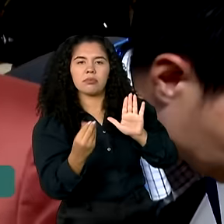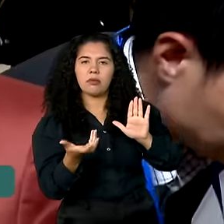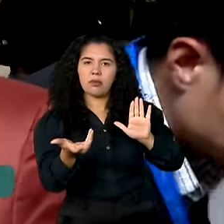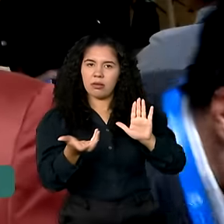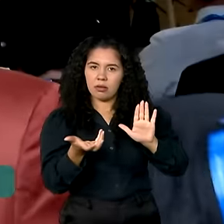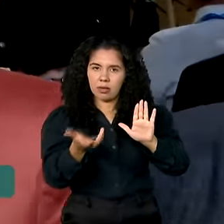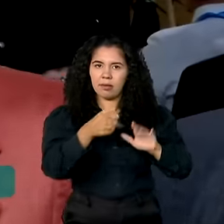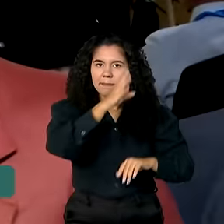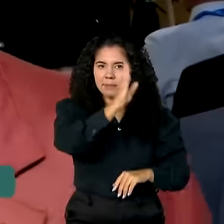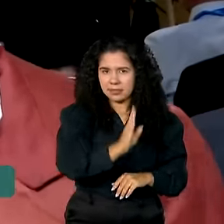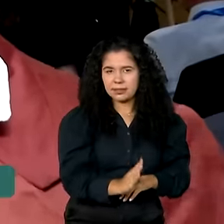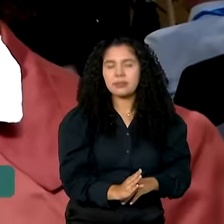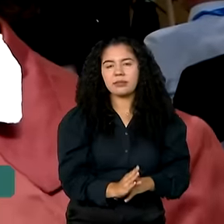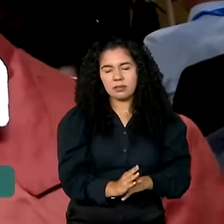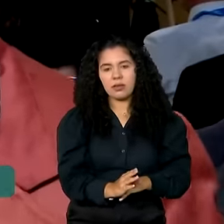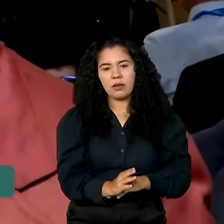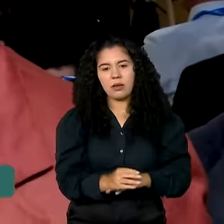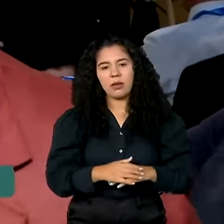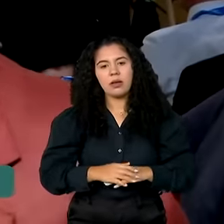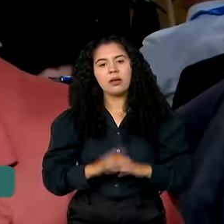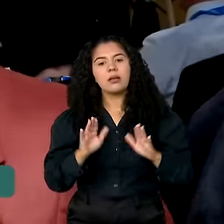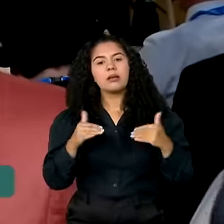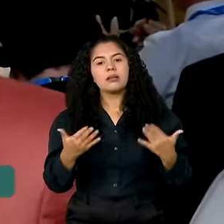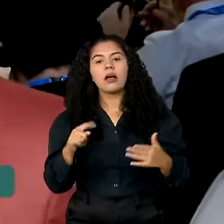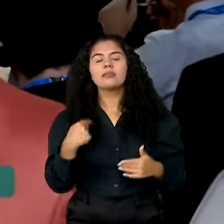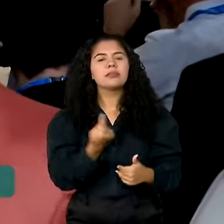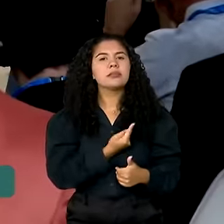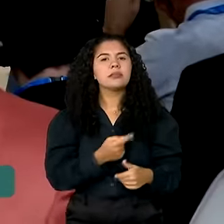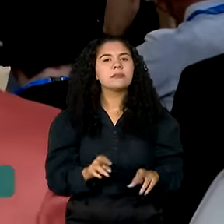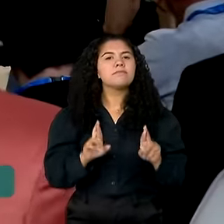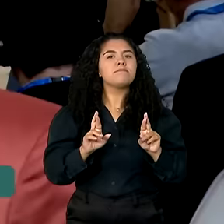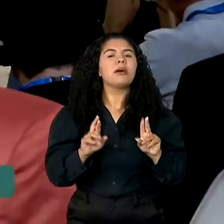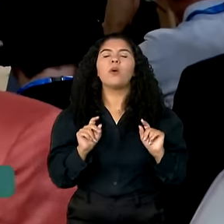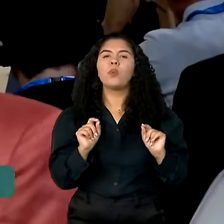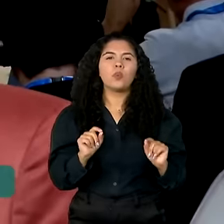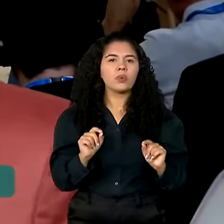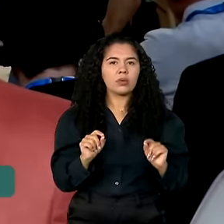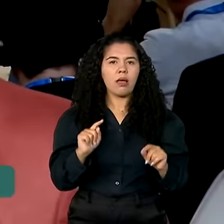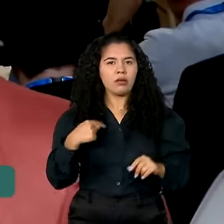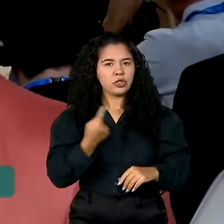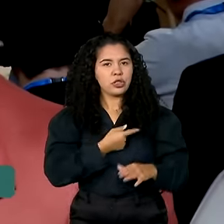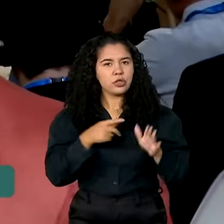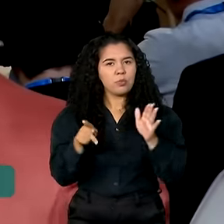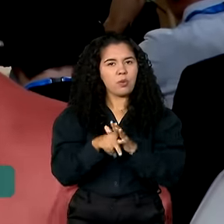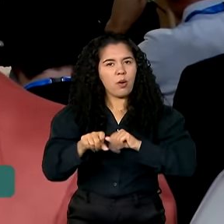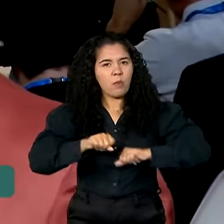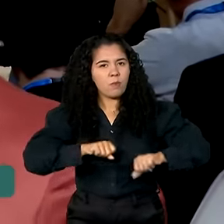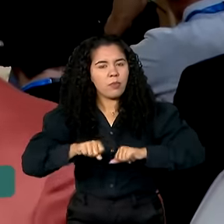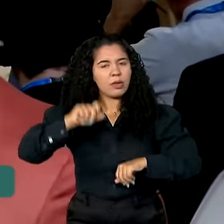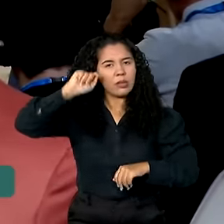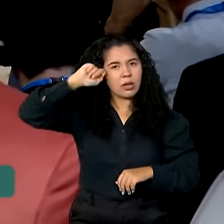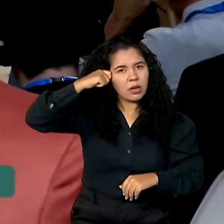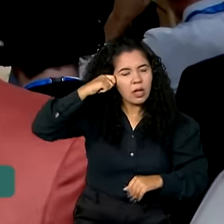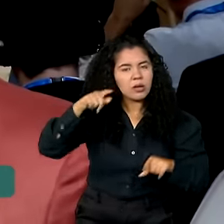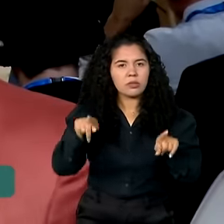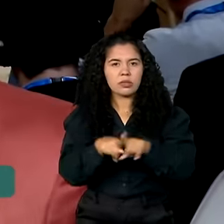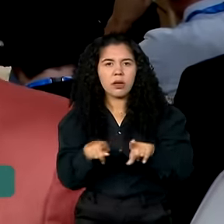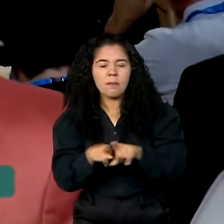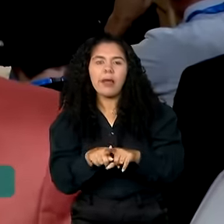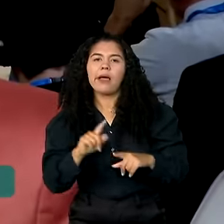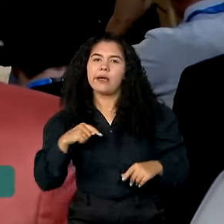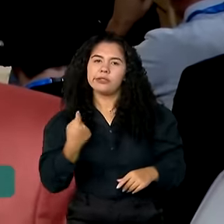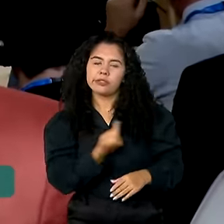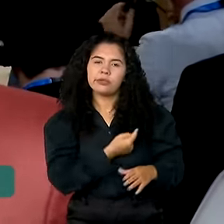traz na sua perspectiva esse lugar de liderar pelo exemplo. Então, o que é que a gente espera enquanto sociedade civil, enquanto movimento negro, enquanto movimentos que reúnem pessoas que vêm de